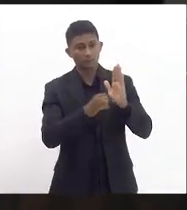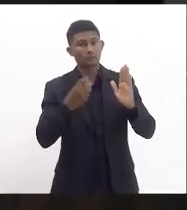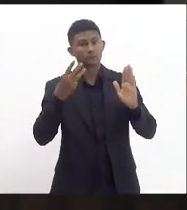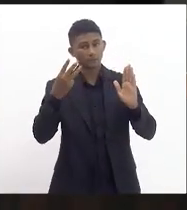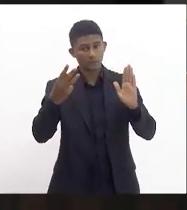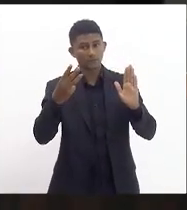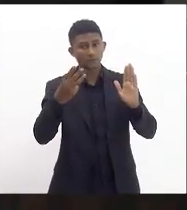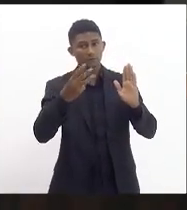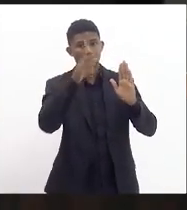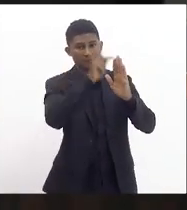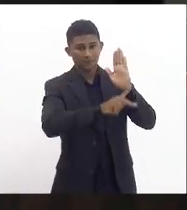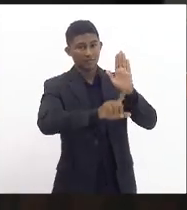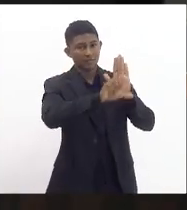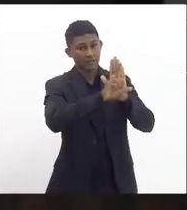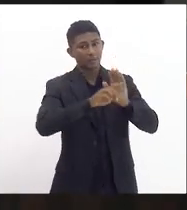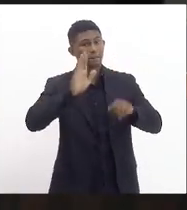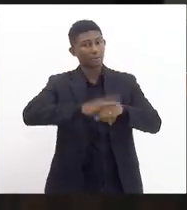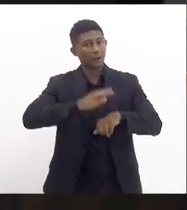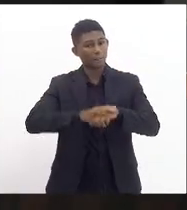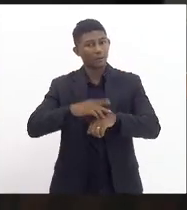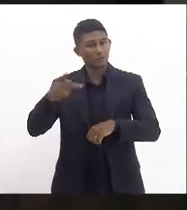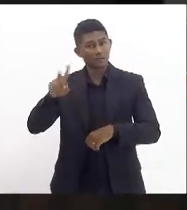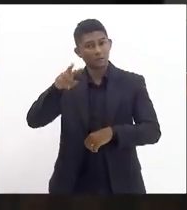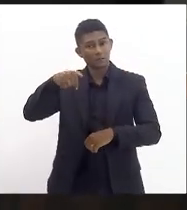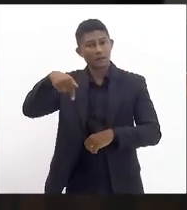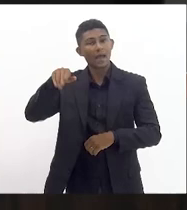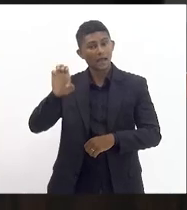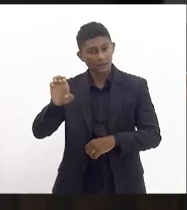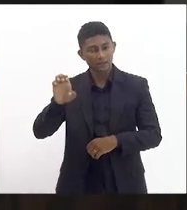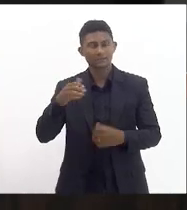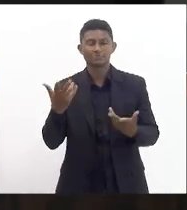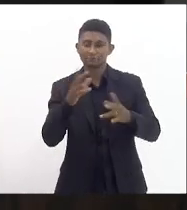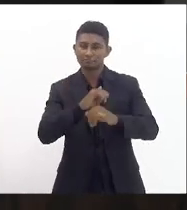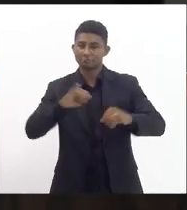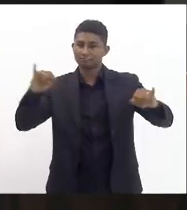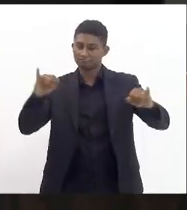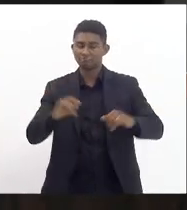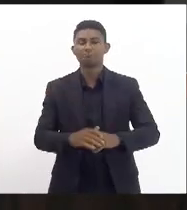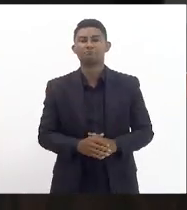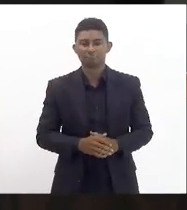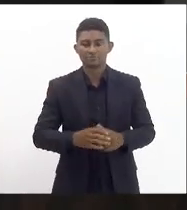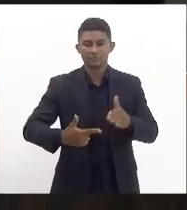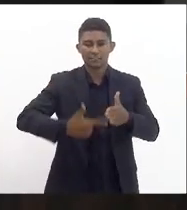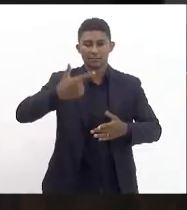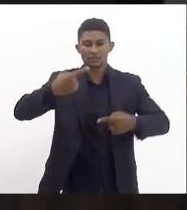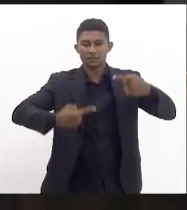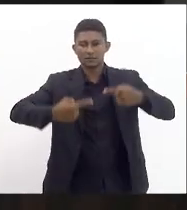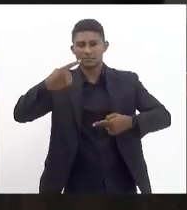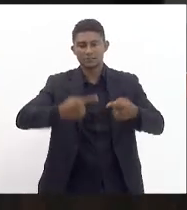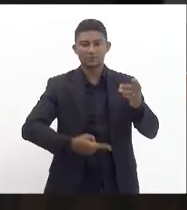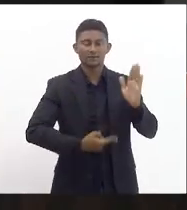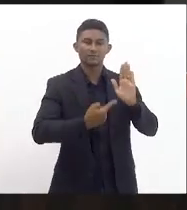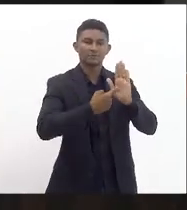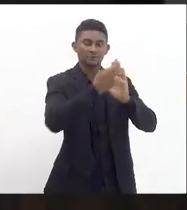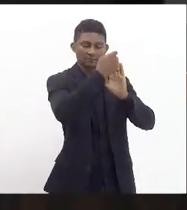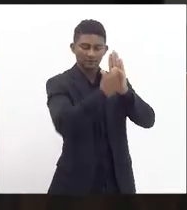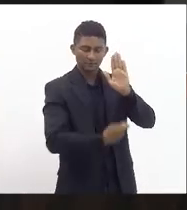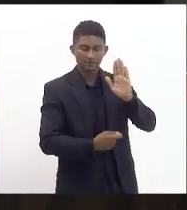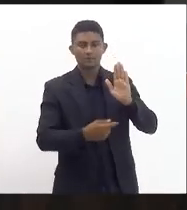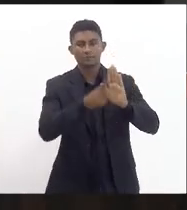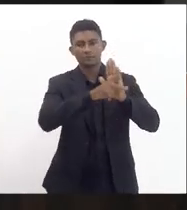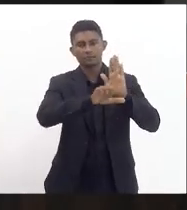projeto. Não, tem não. Anuncio em tramitação ordinária, segunda discussão, redação do vencido assim emendado. Projeto de